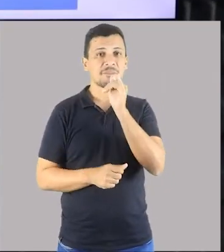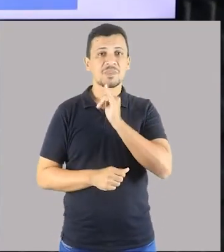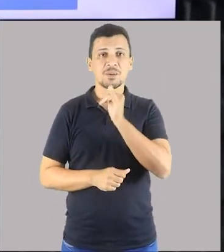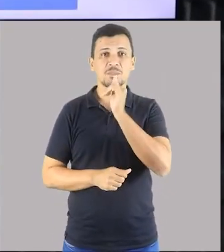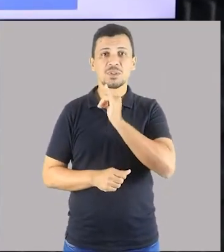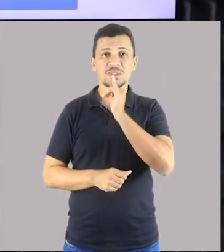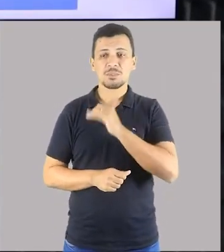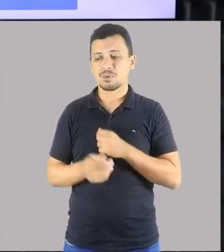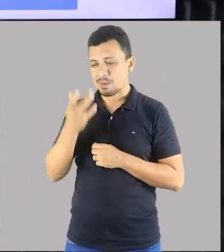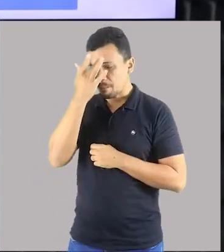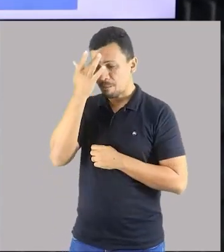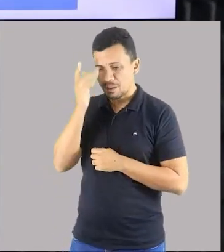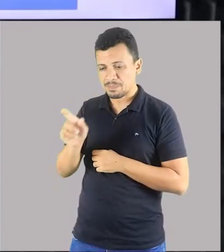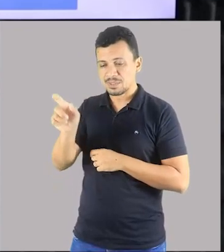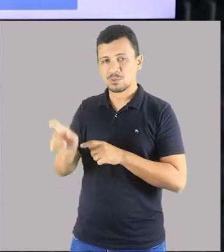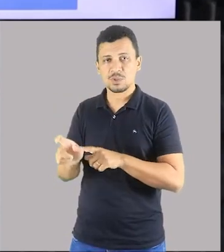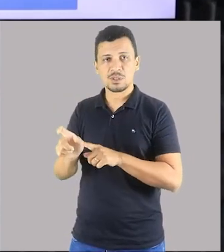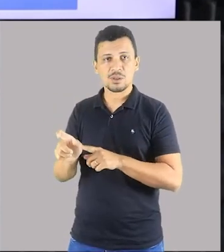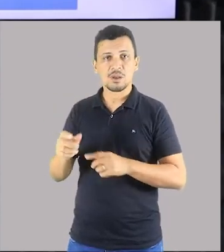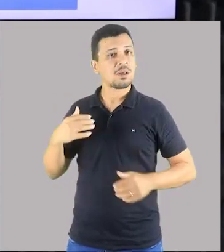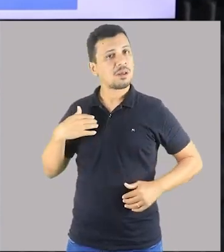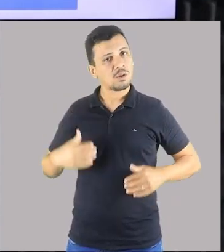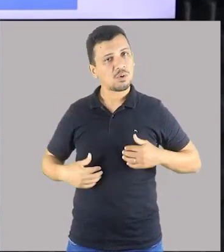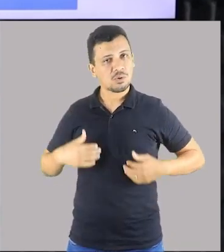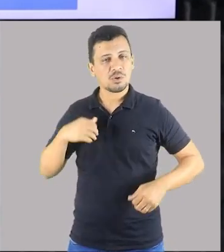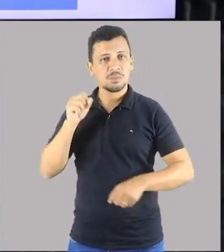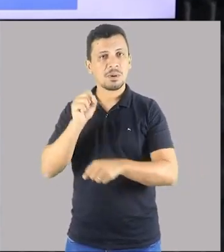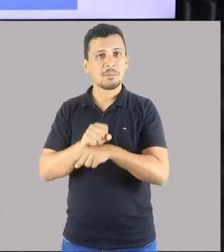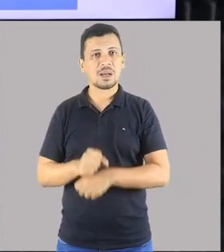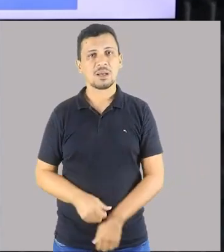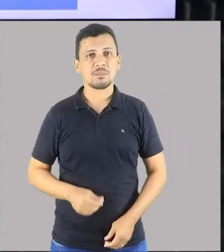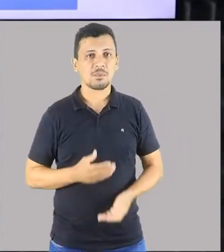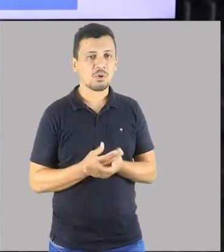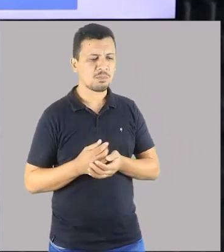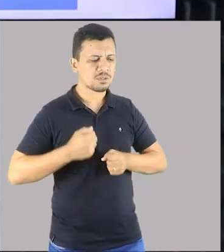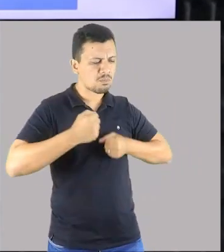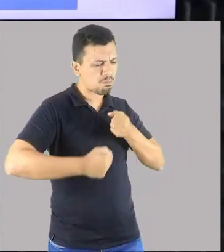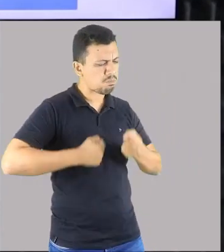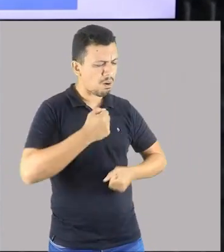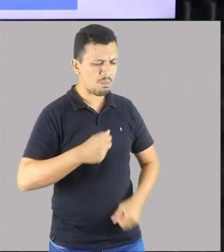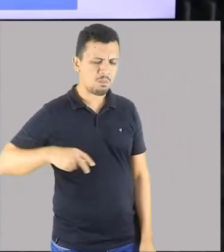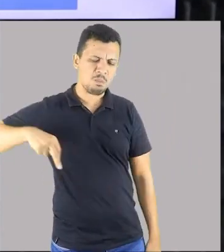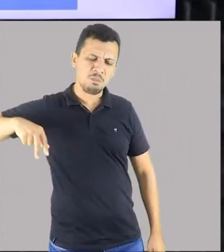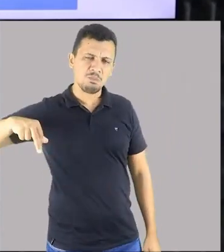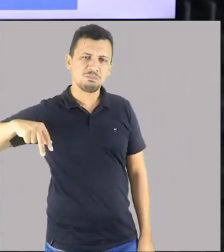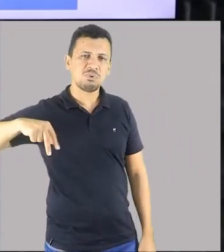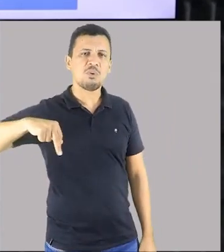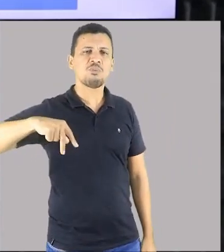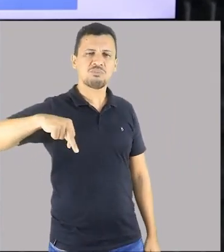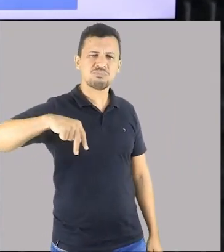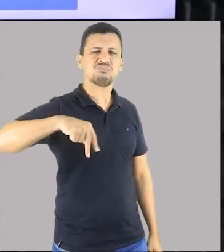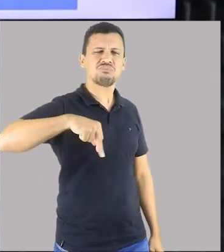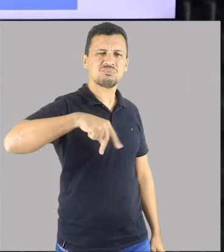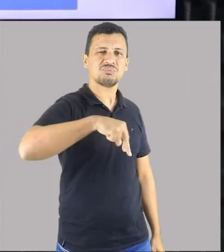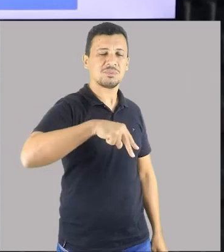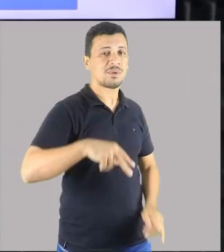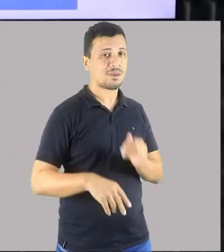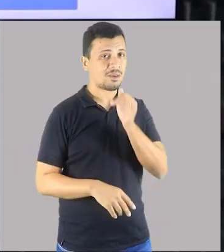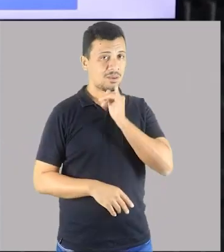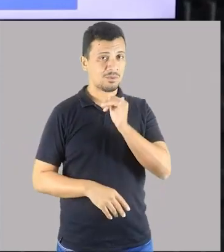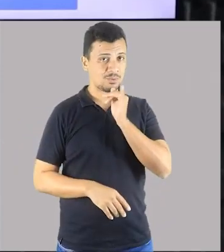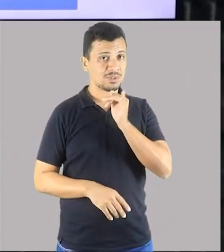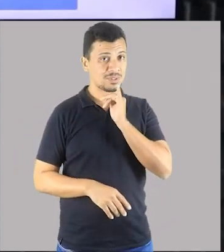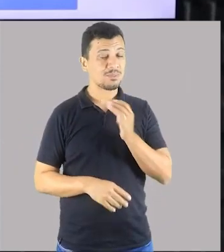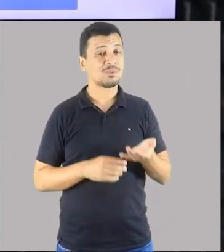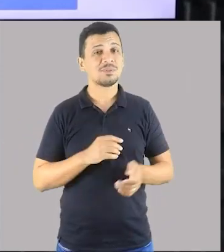um indivíduo que está parado e ele começa a correr, tá? A gente vai usar isso como exemplo